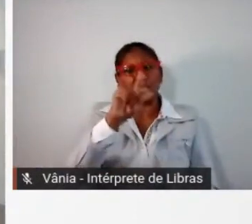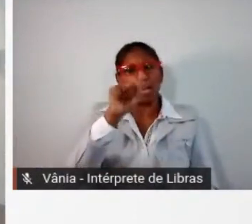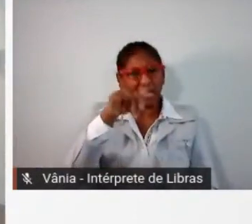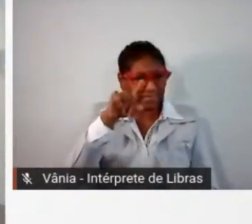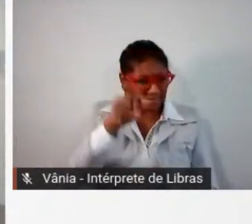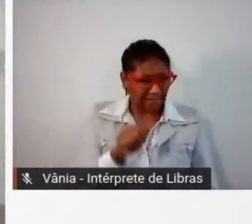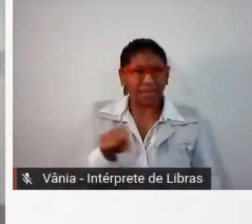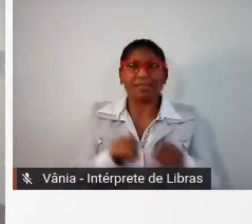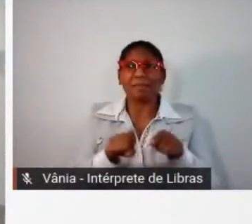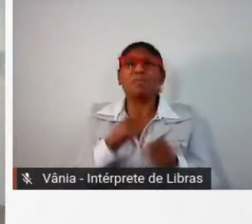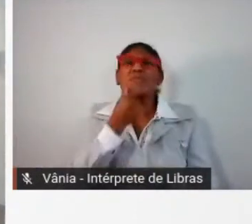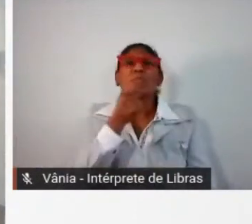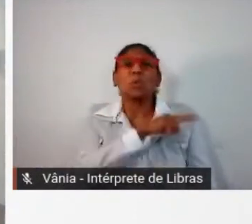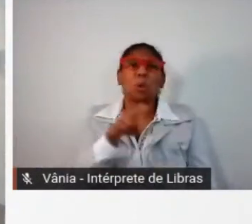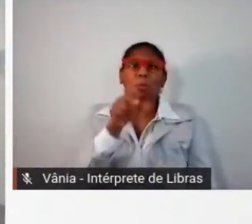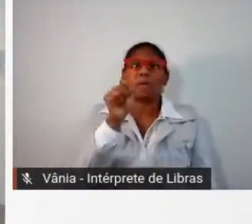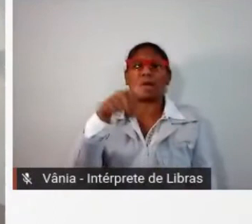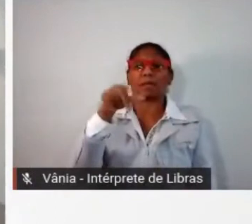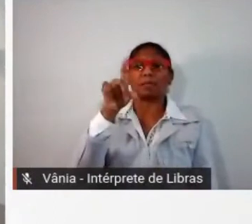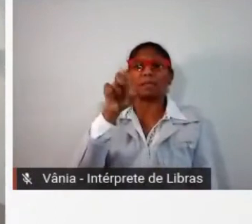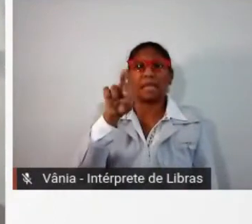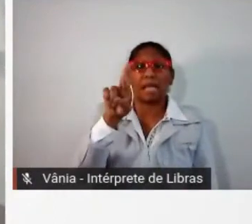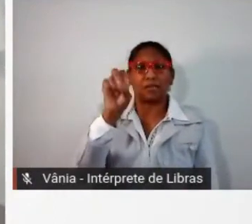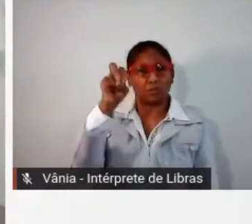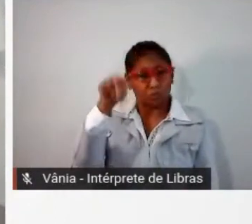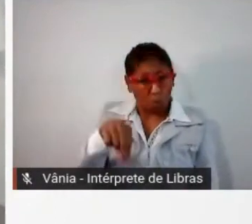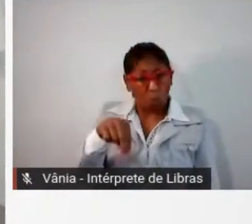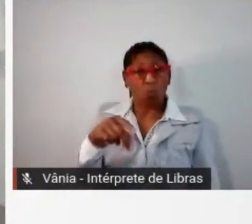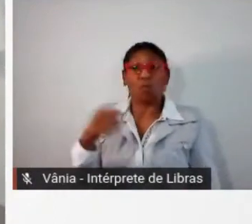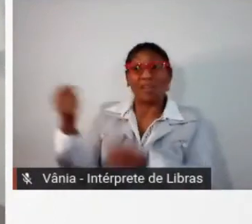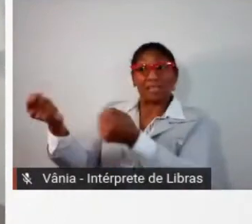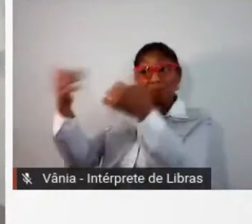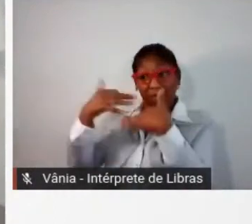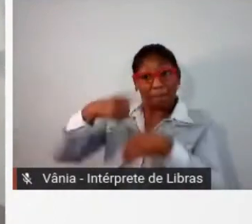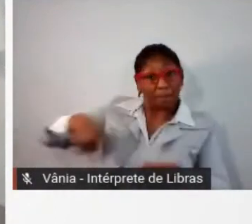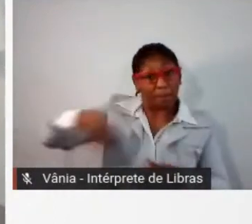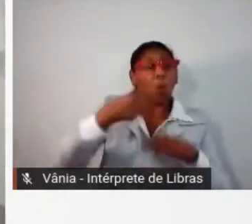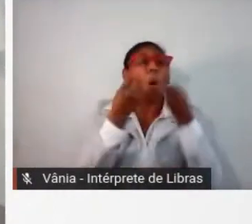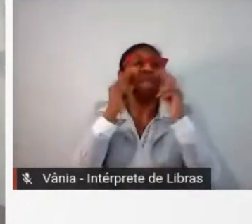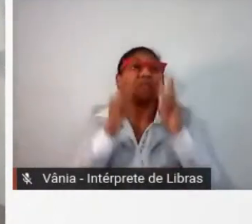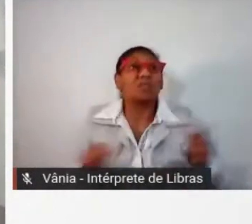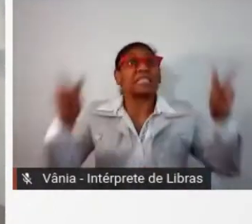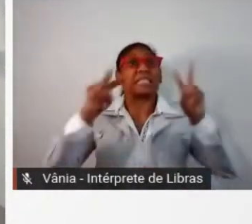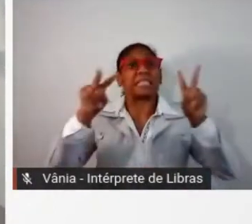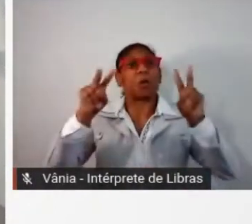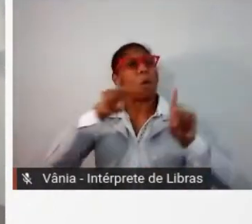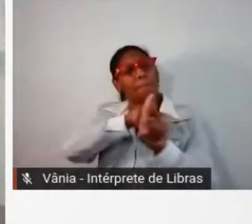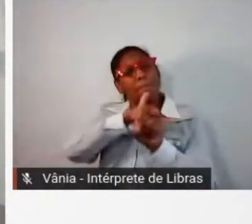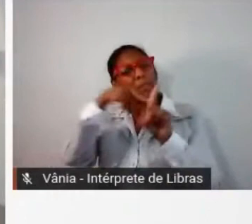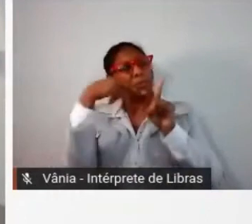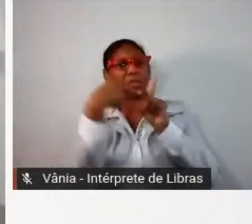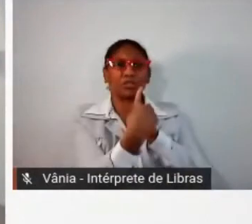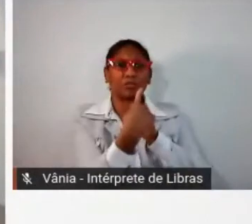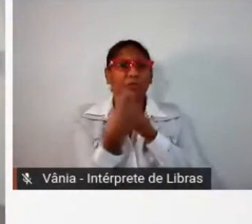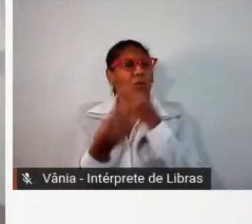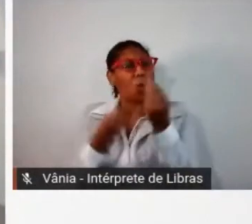Anderson, que vai nos dar também a sua visão e a sua perspectiva sobre a questão